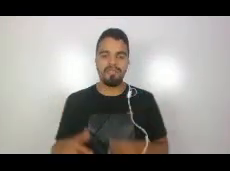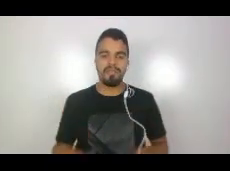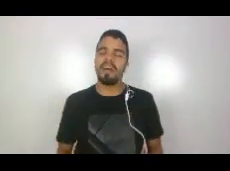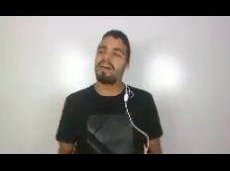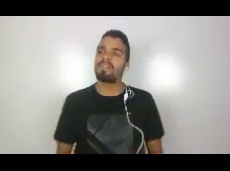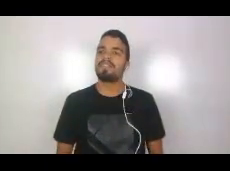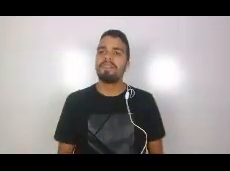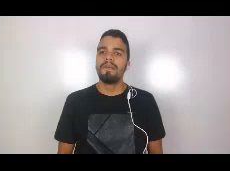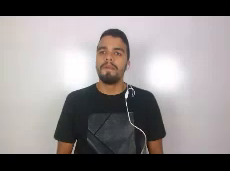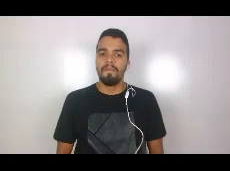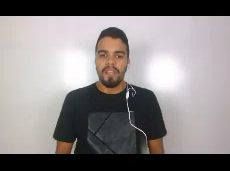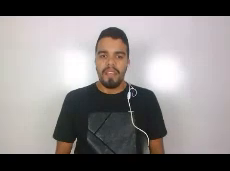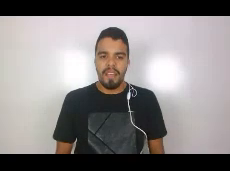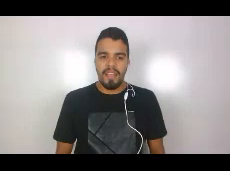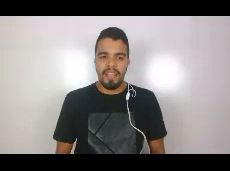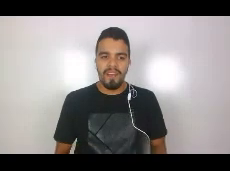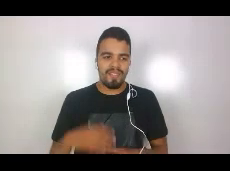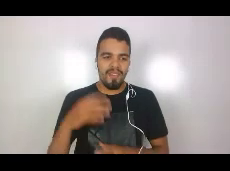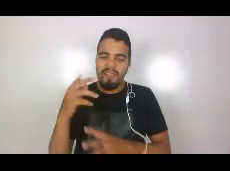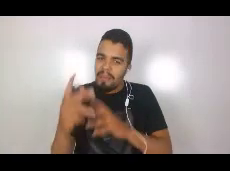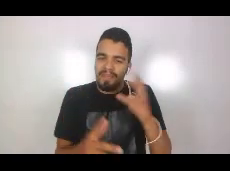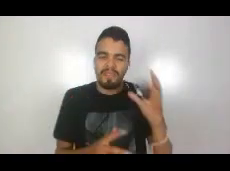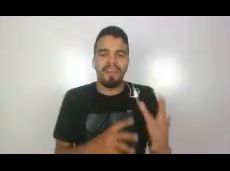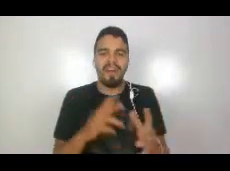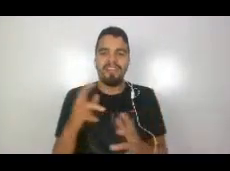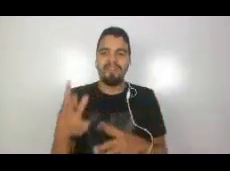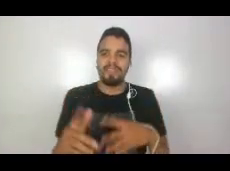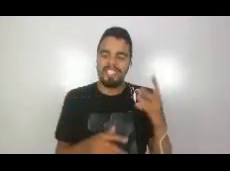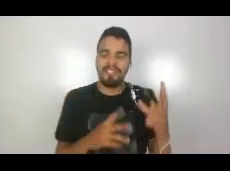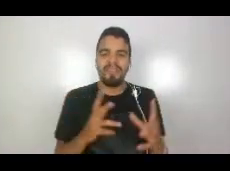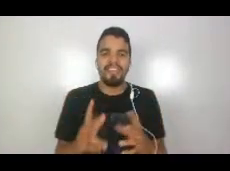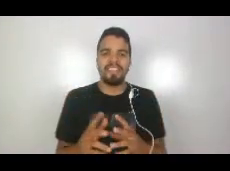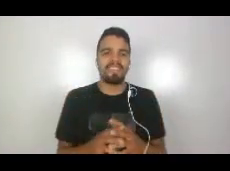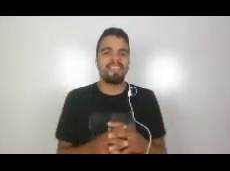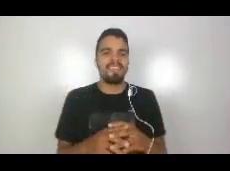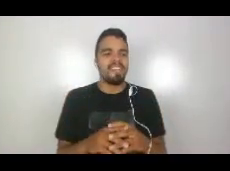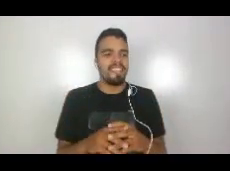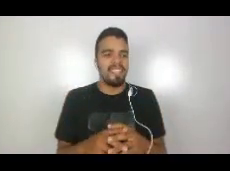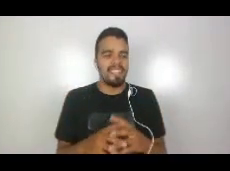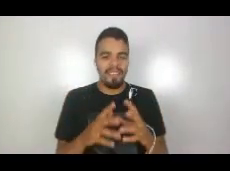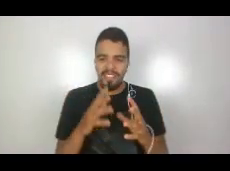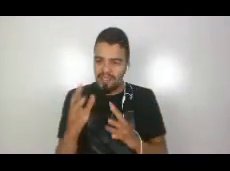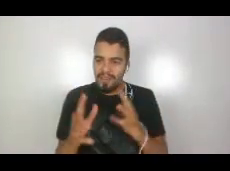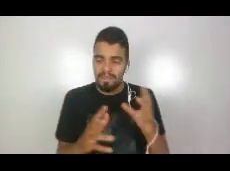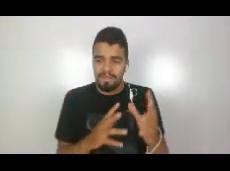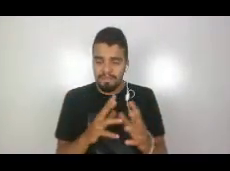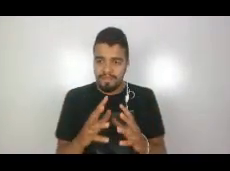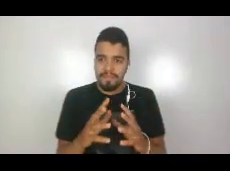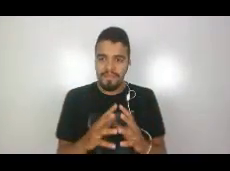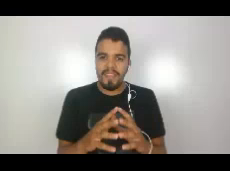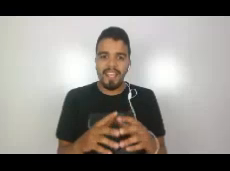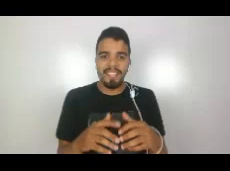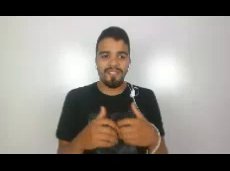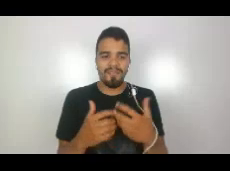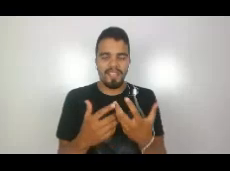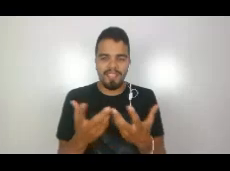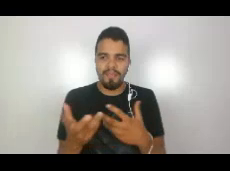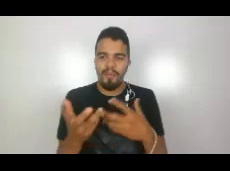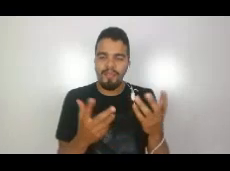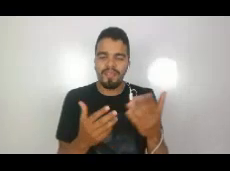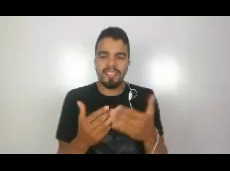uma continuidade, não é só o alfabeto manual, como a gente já conhece, né? Não é só